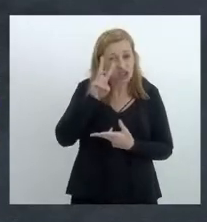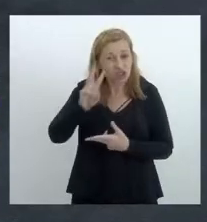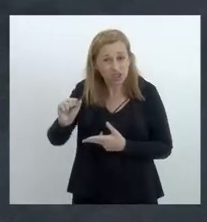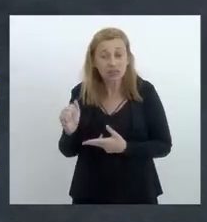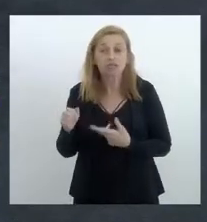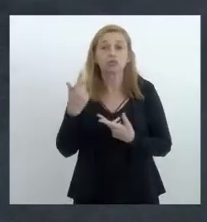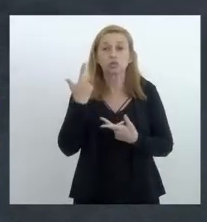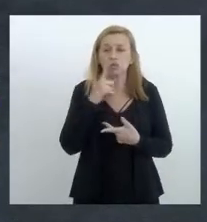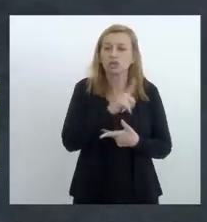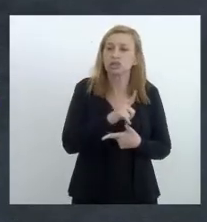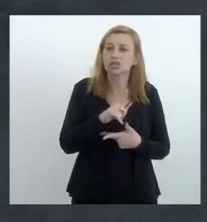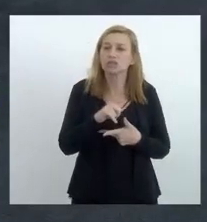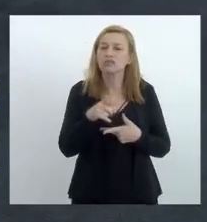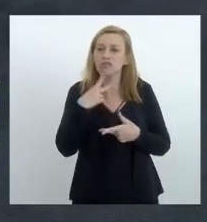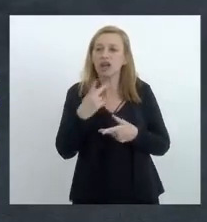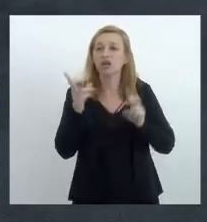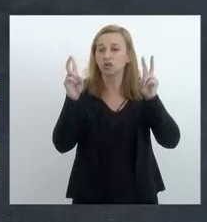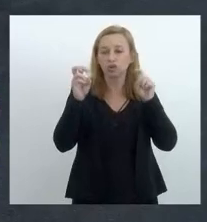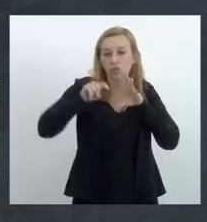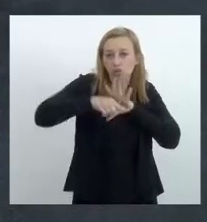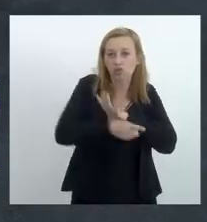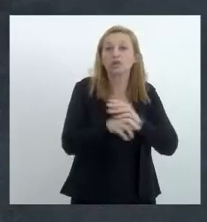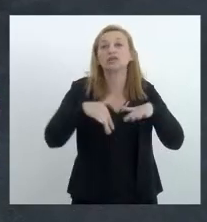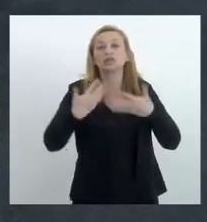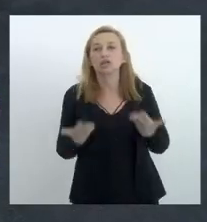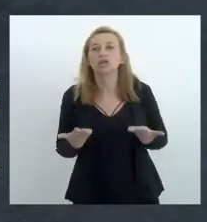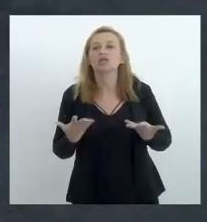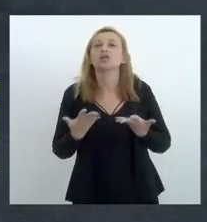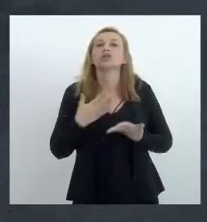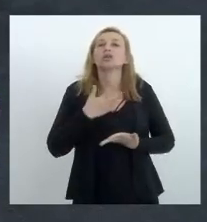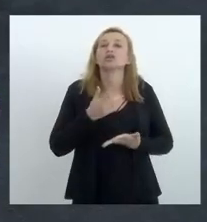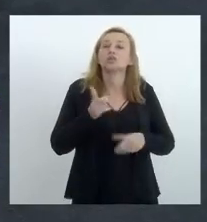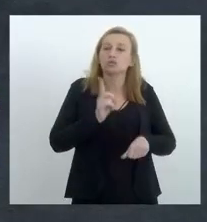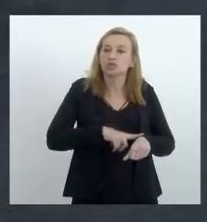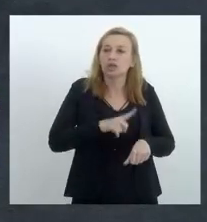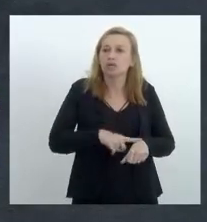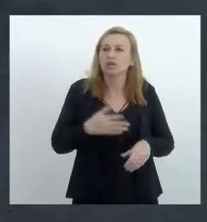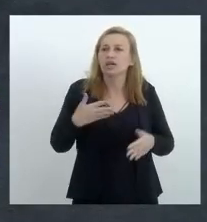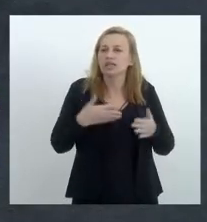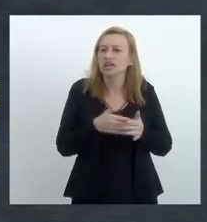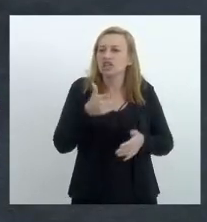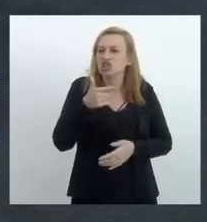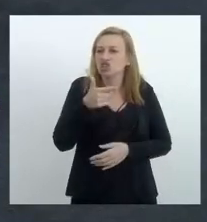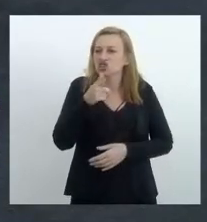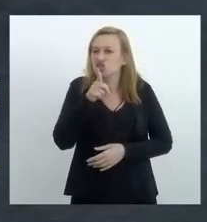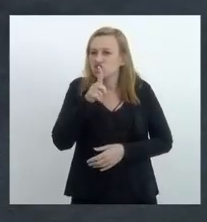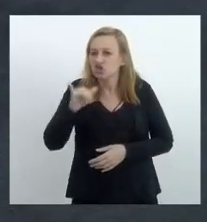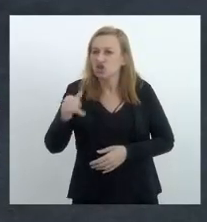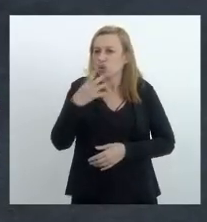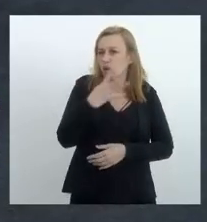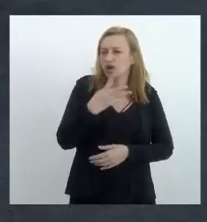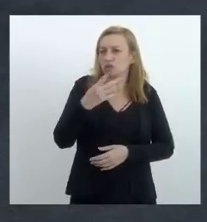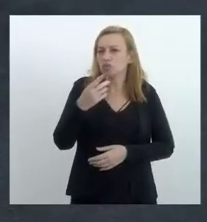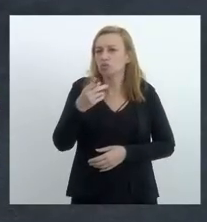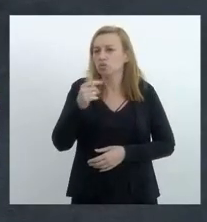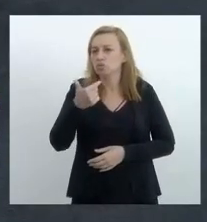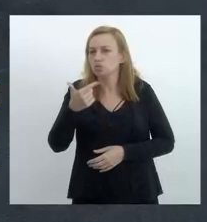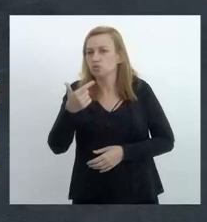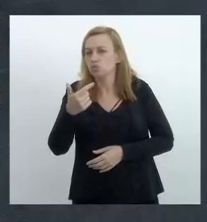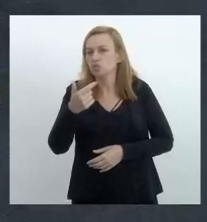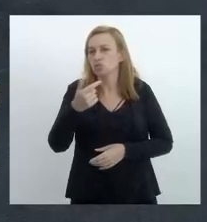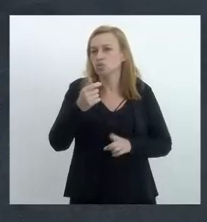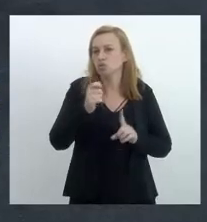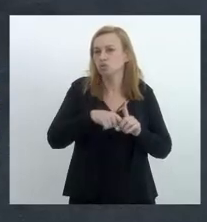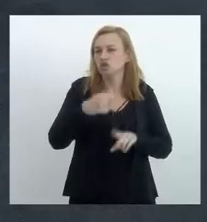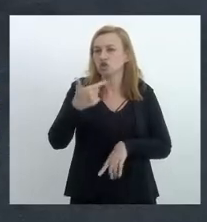conseguir tratar o tema com a profundidade. Então, nós temos o prazo até o dia 4/12 de enviar o plano, então fica um pedido